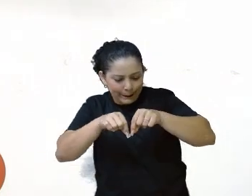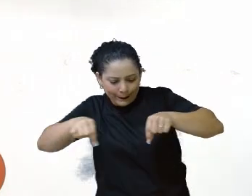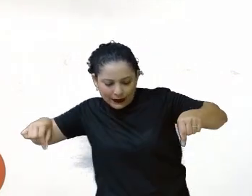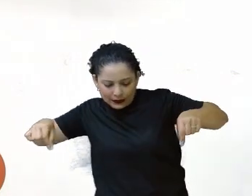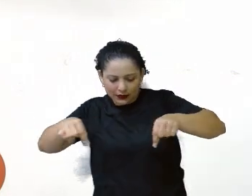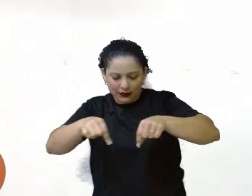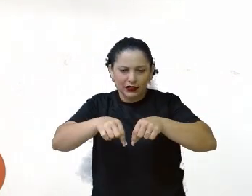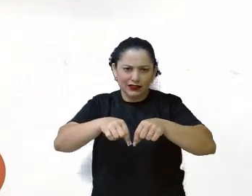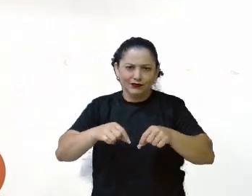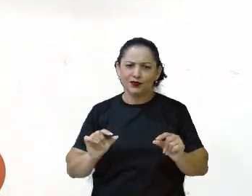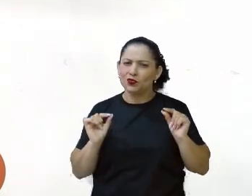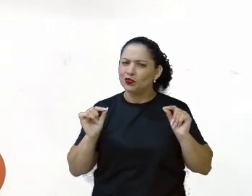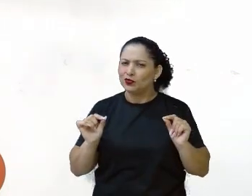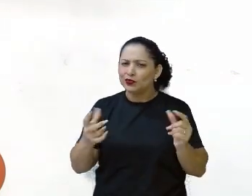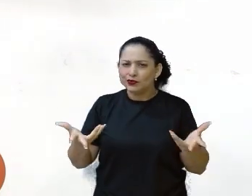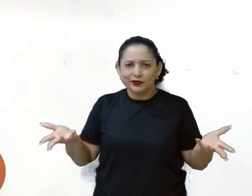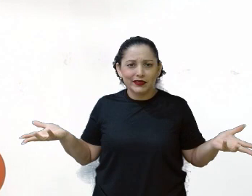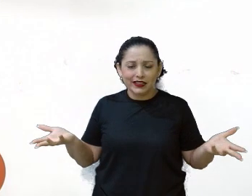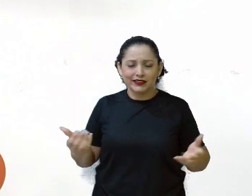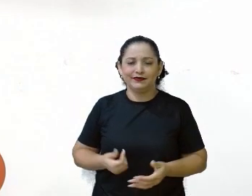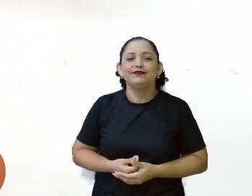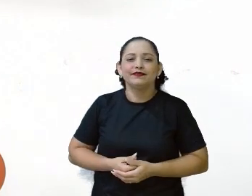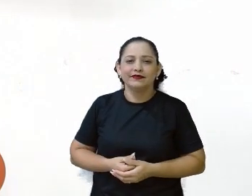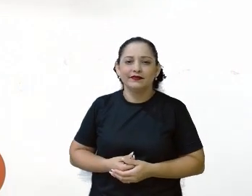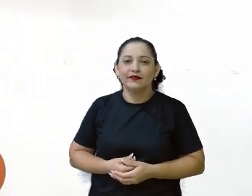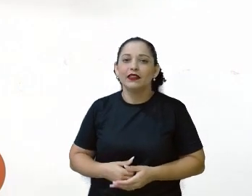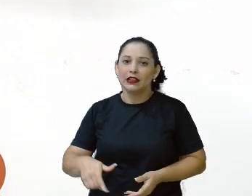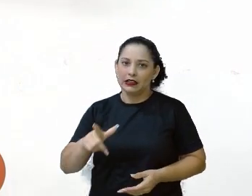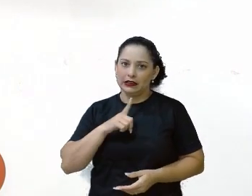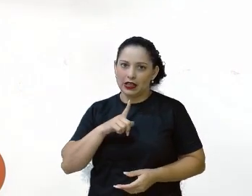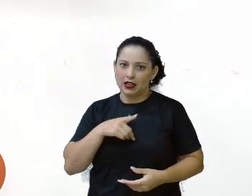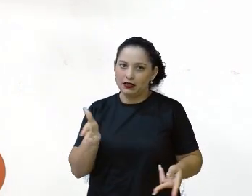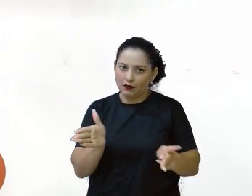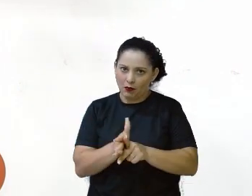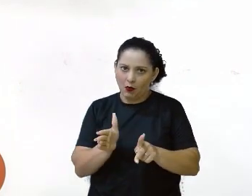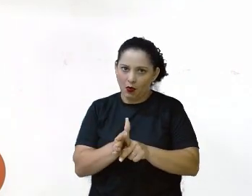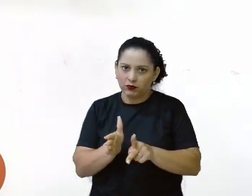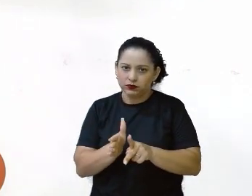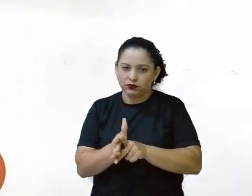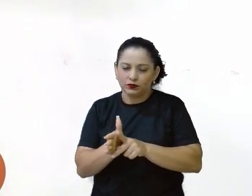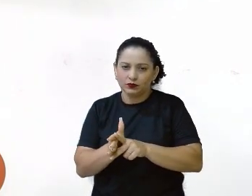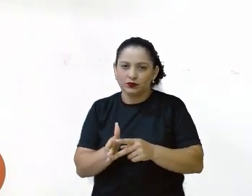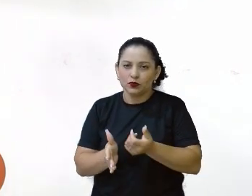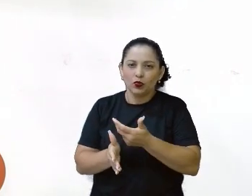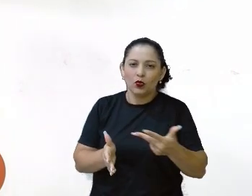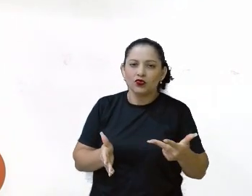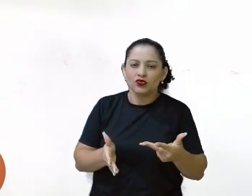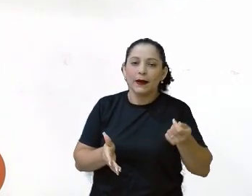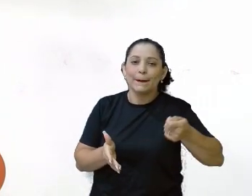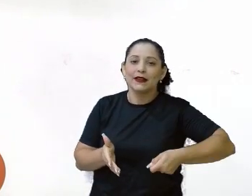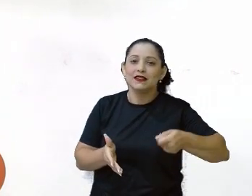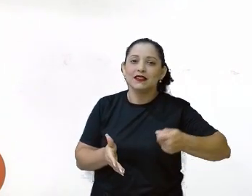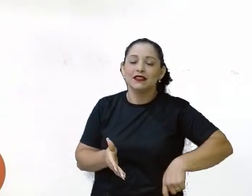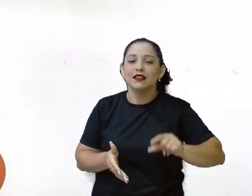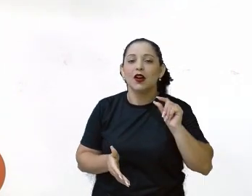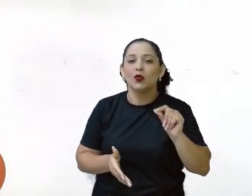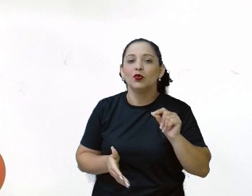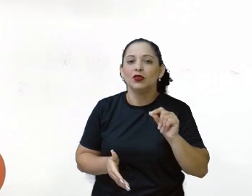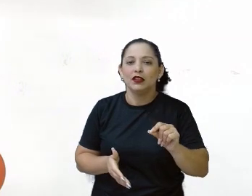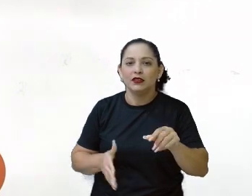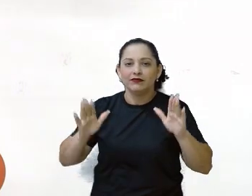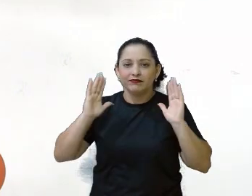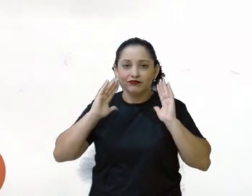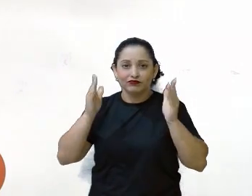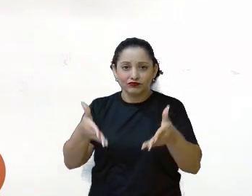objetos, além dos instrumentos específicos, né, eu preciso de quê? De unidades